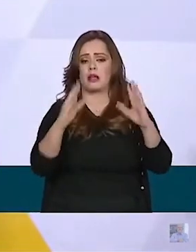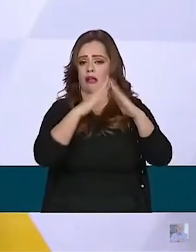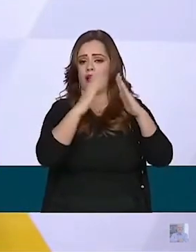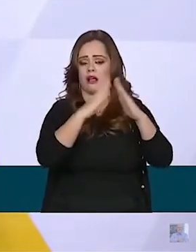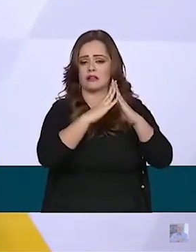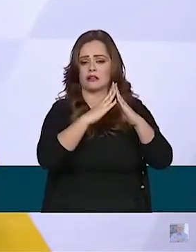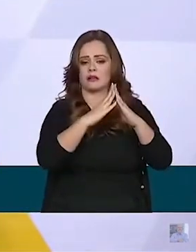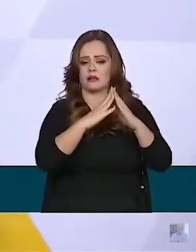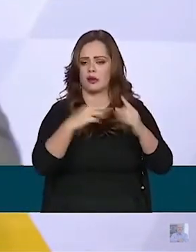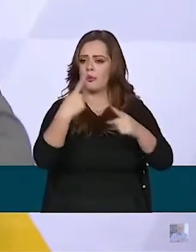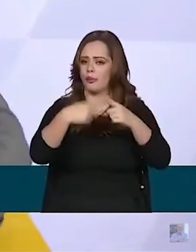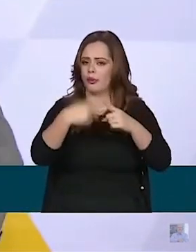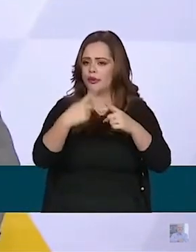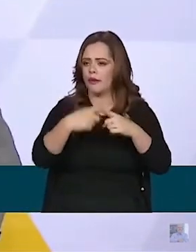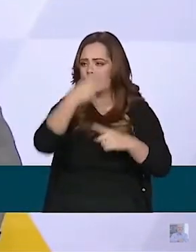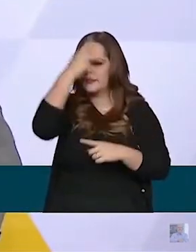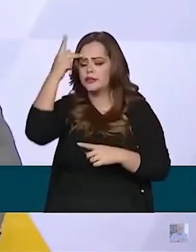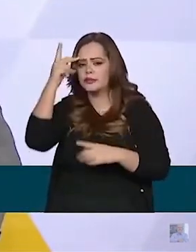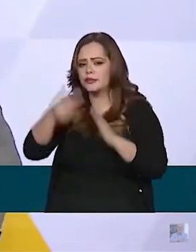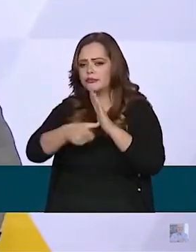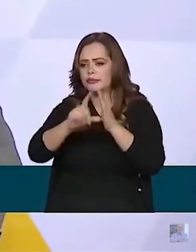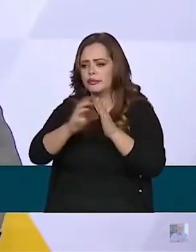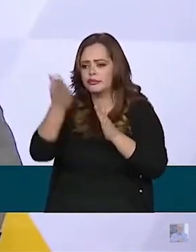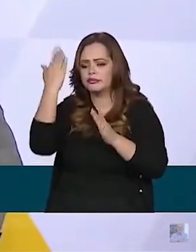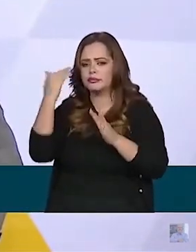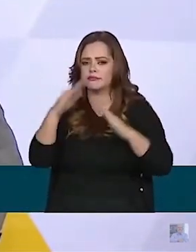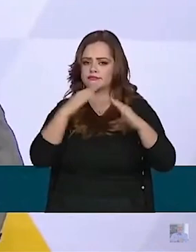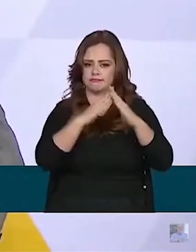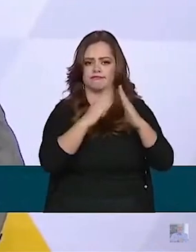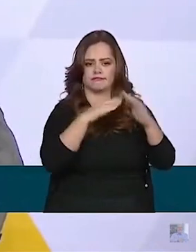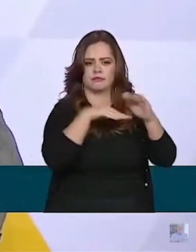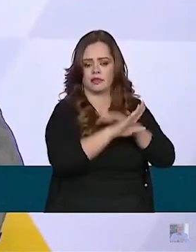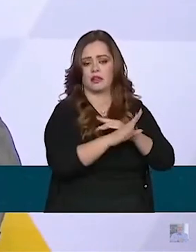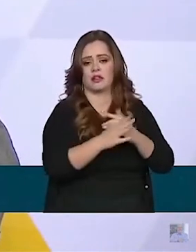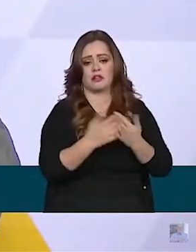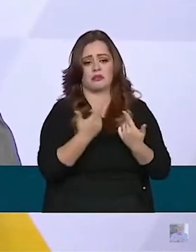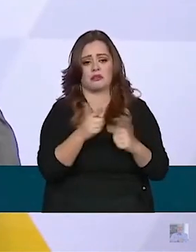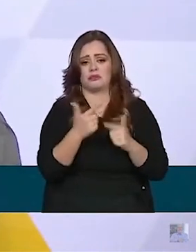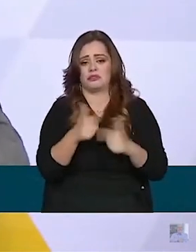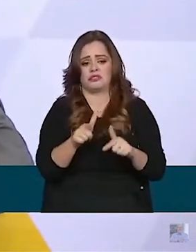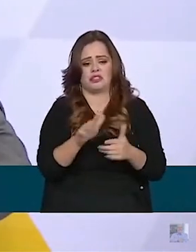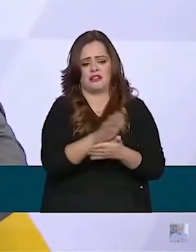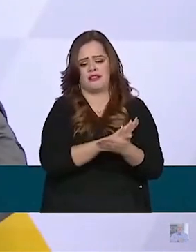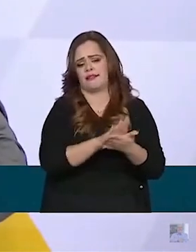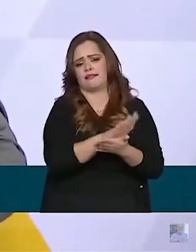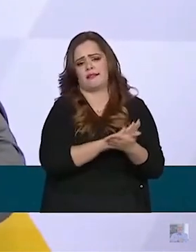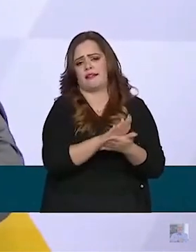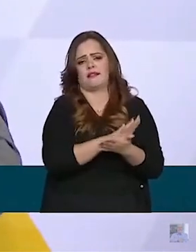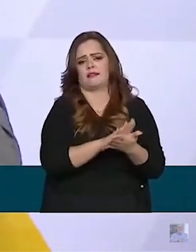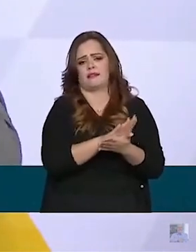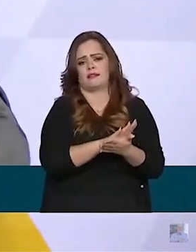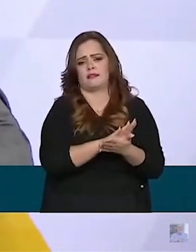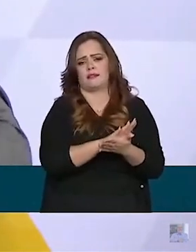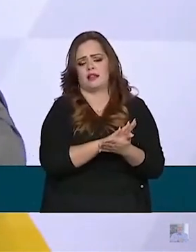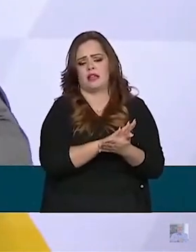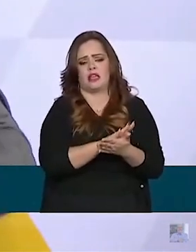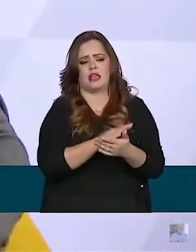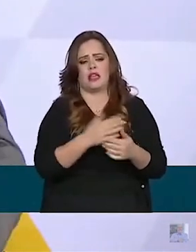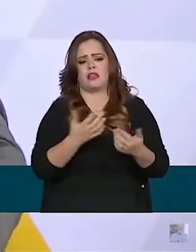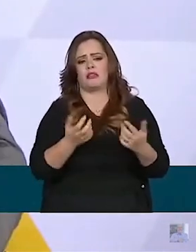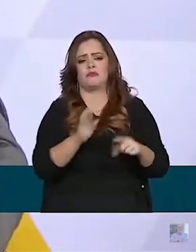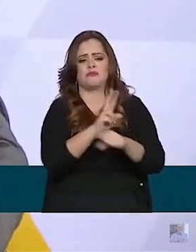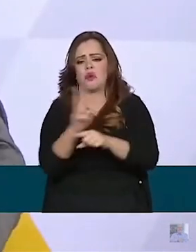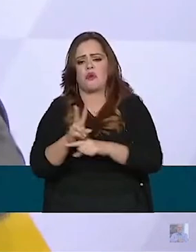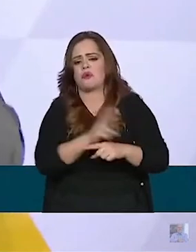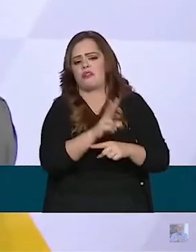o cidadão que estava morando lá, me parece que não tinha nenhuma disposição e nenhuma intenção de